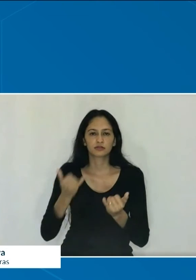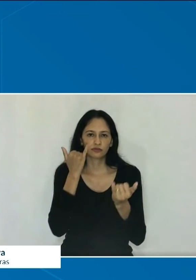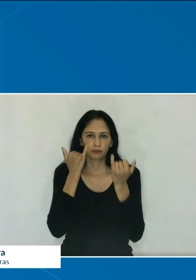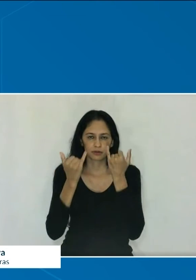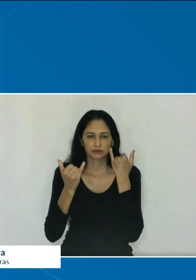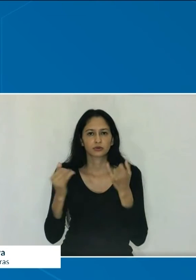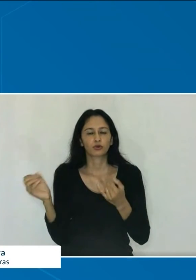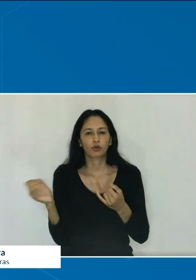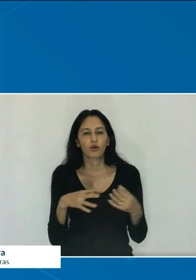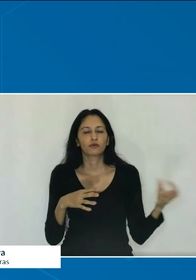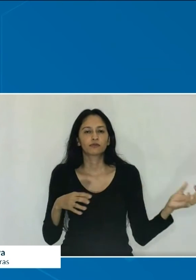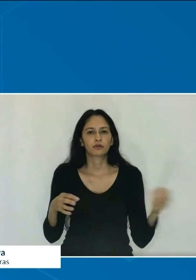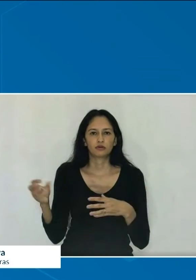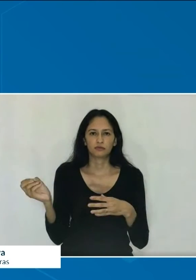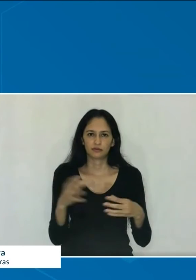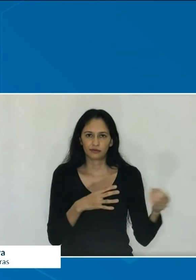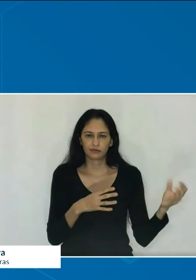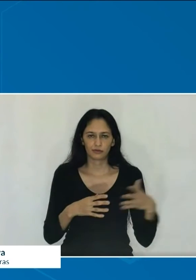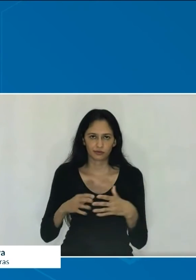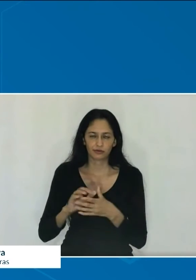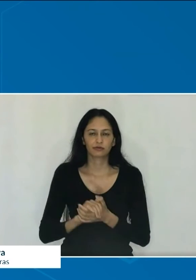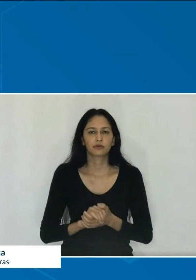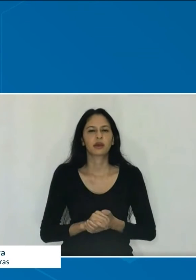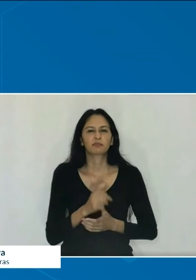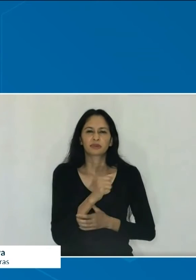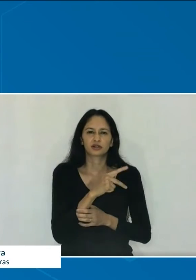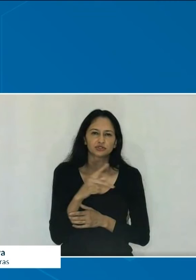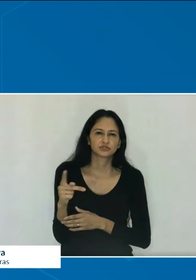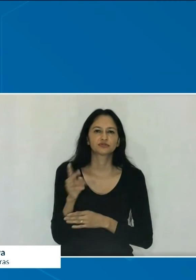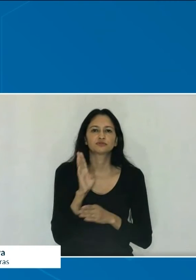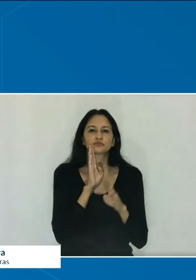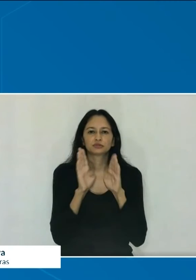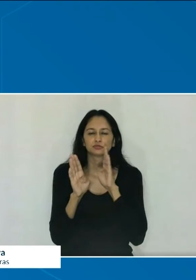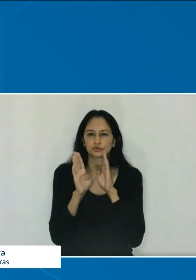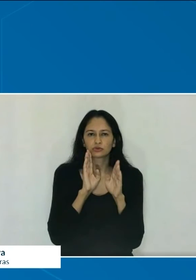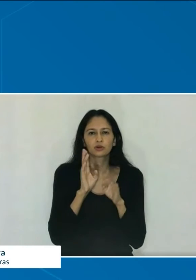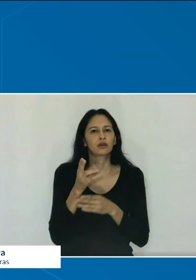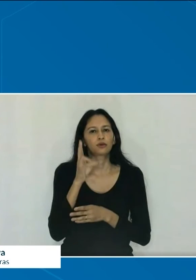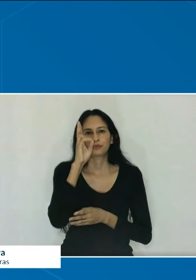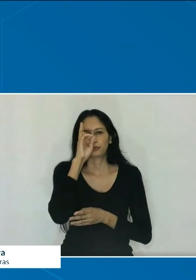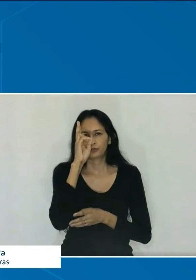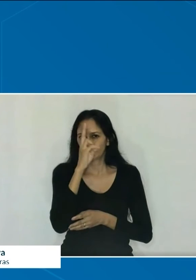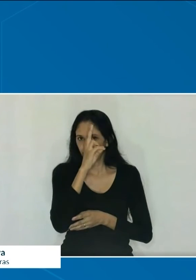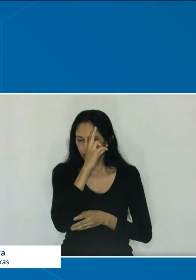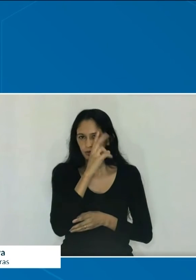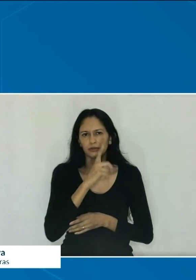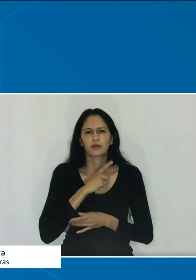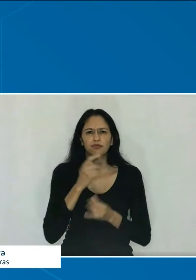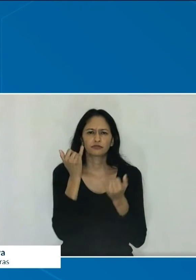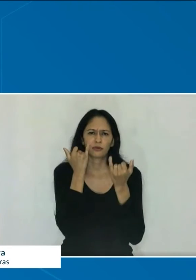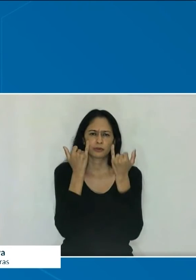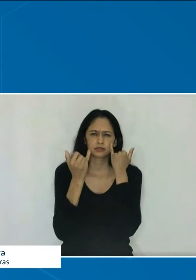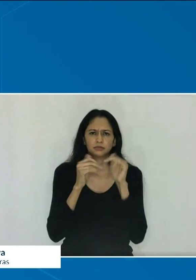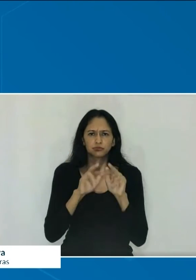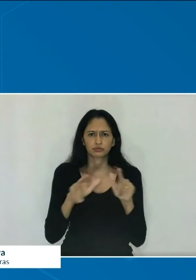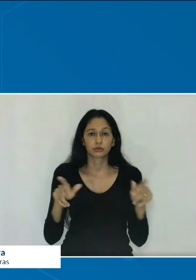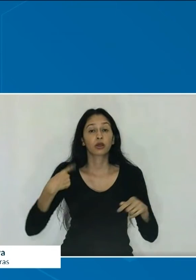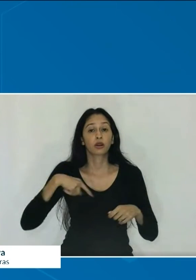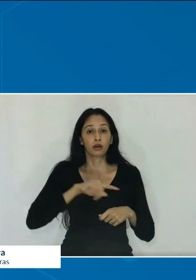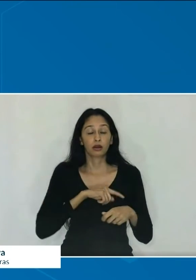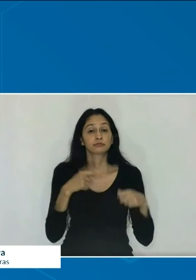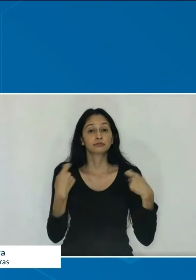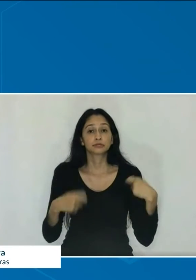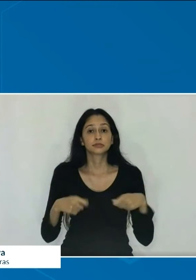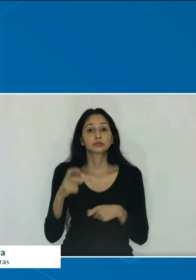geradas por tanta infinidade de aplicativos, né, Facebook, Uber, nós temos muita informação. O que nós precisamos é inteligência